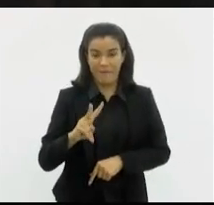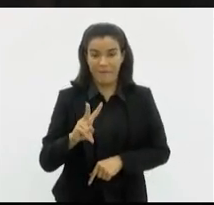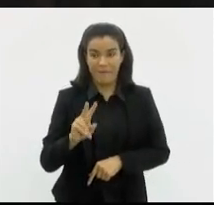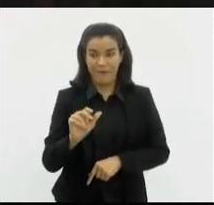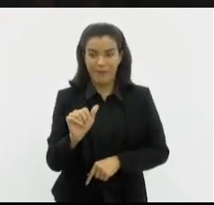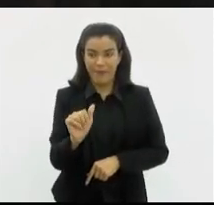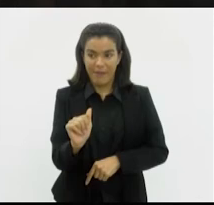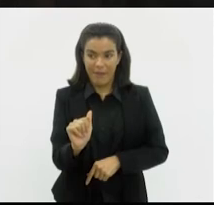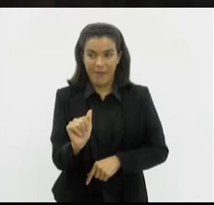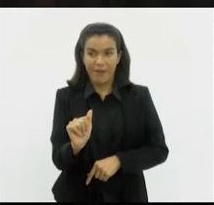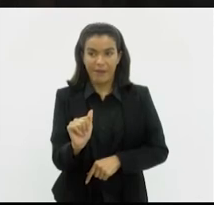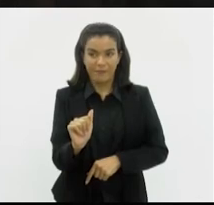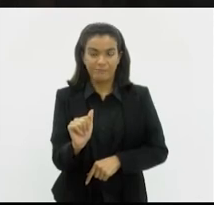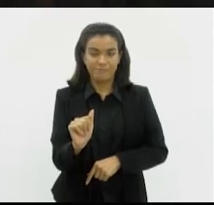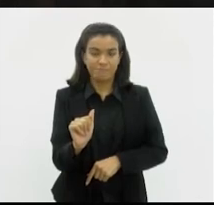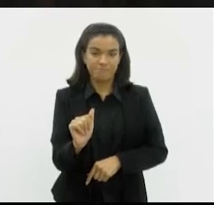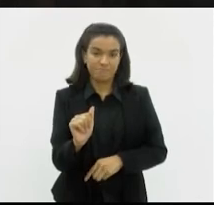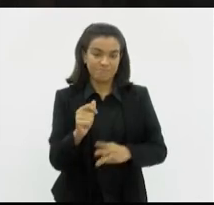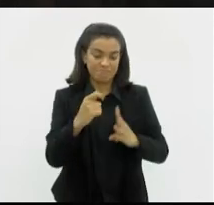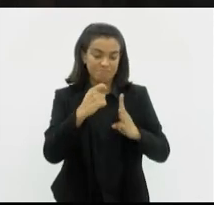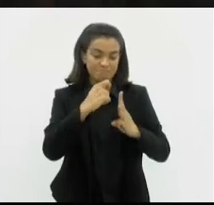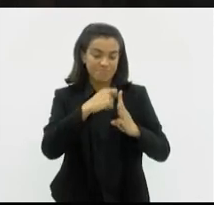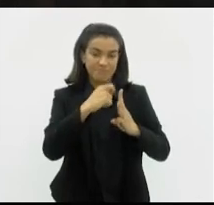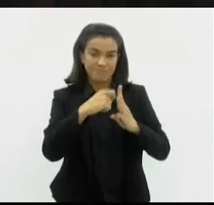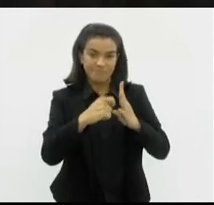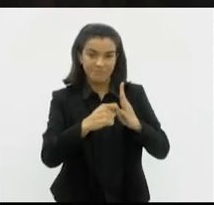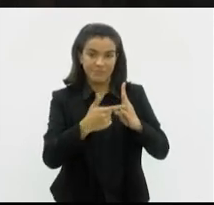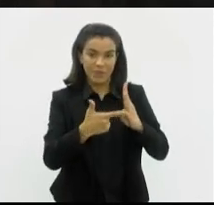em primeiro trimestre de 23,